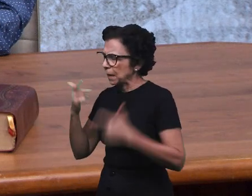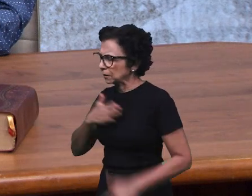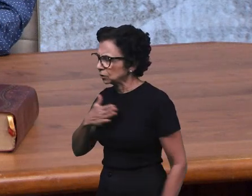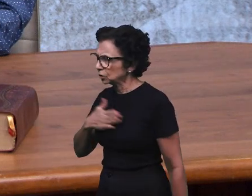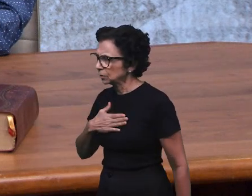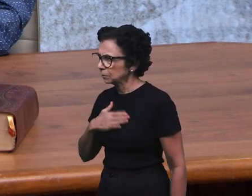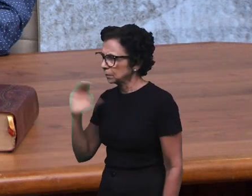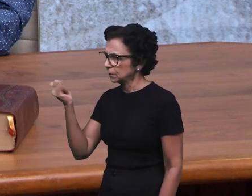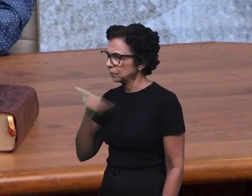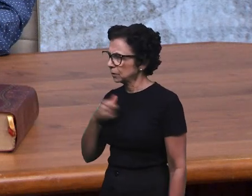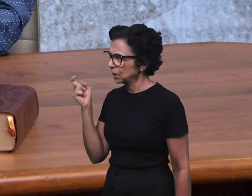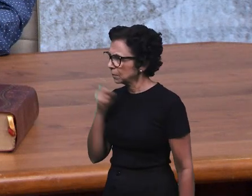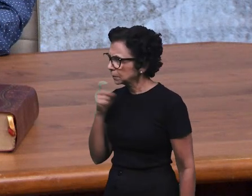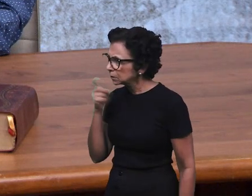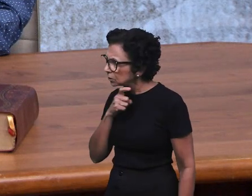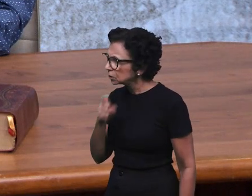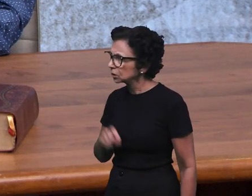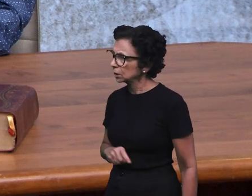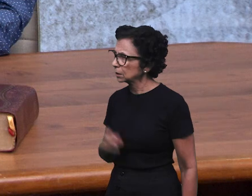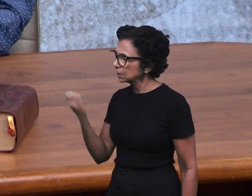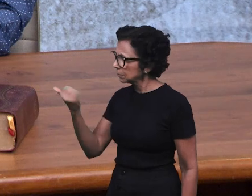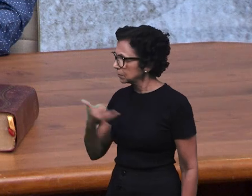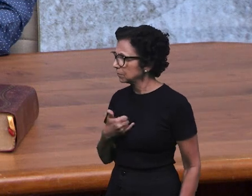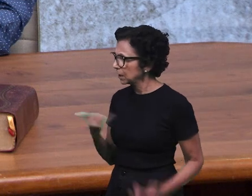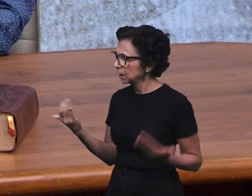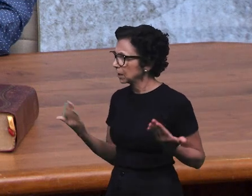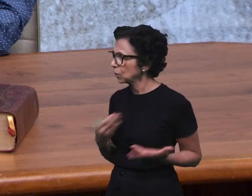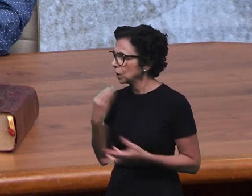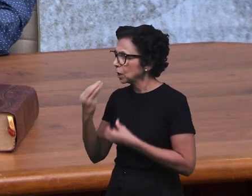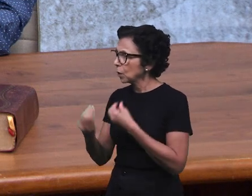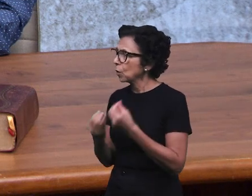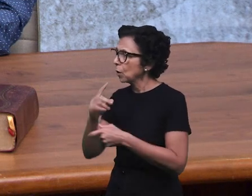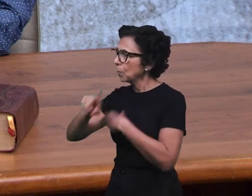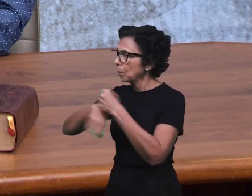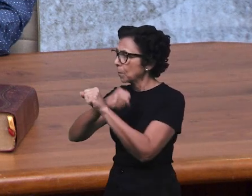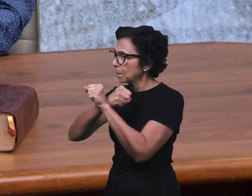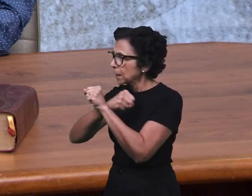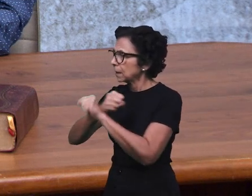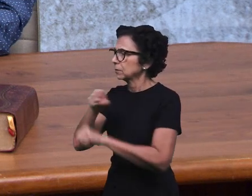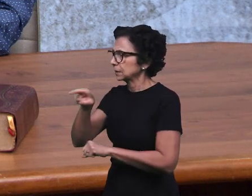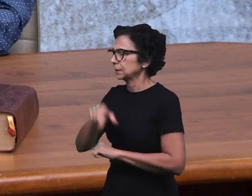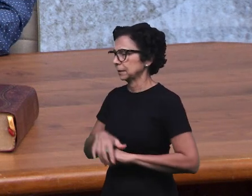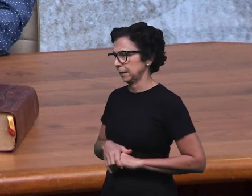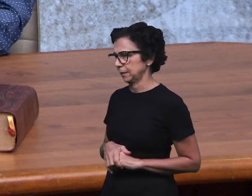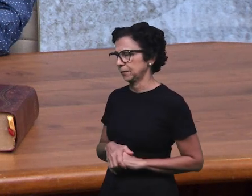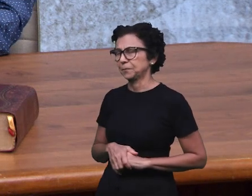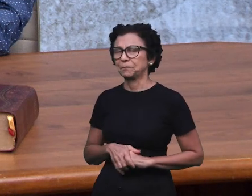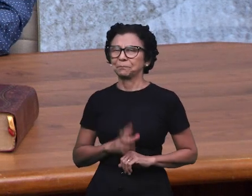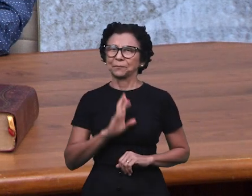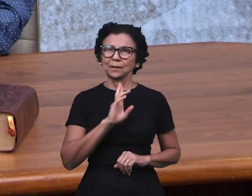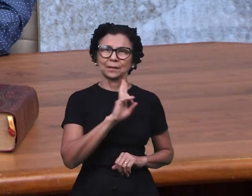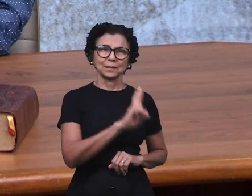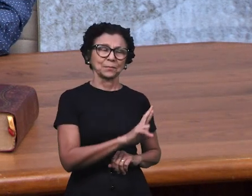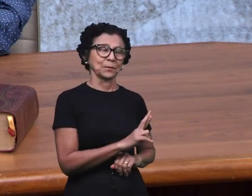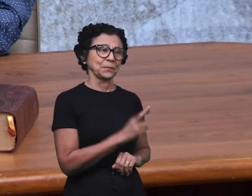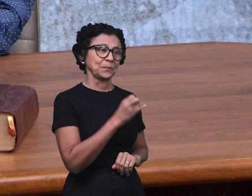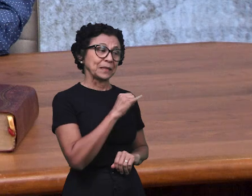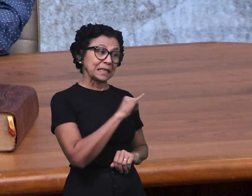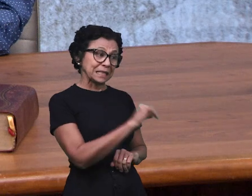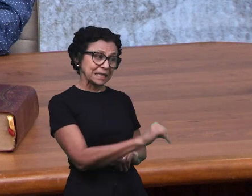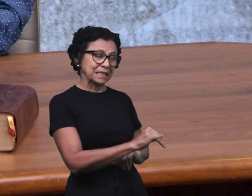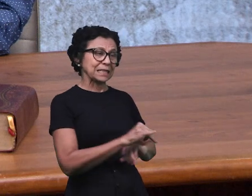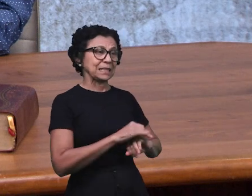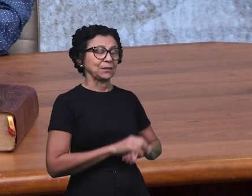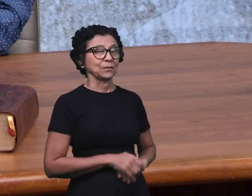mentiras. Declara-me, pois, agora com que poderia ser amarrado. E ele lhe disse: se